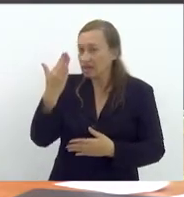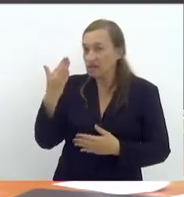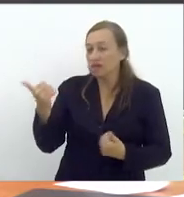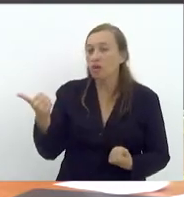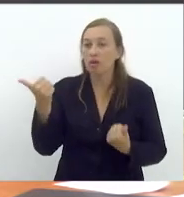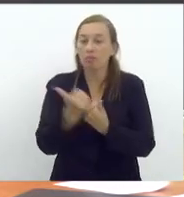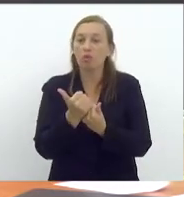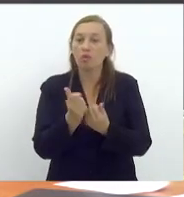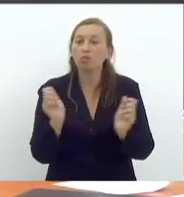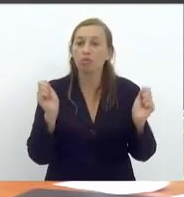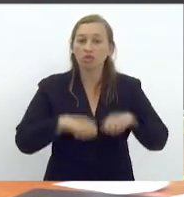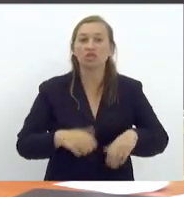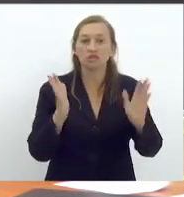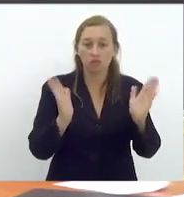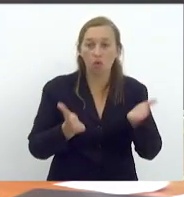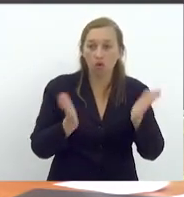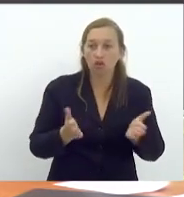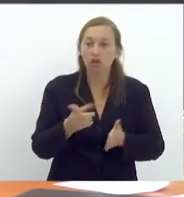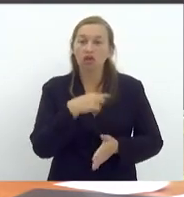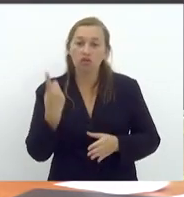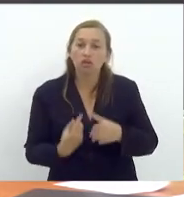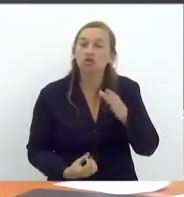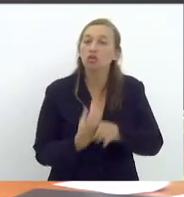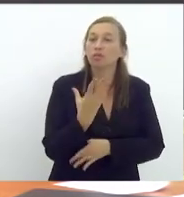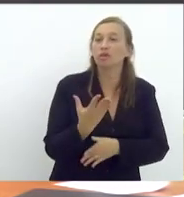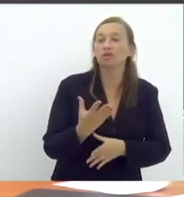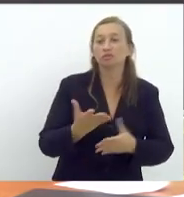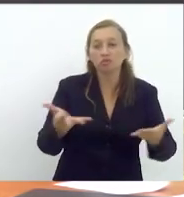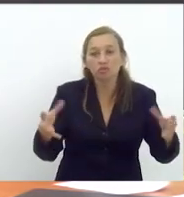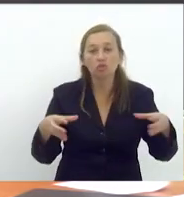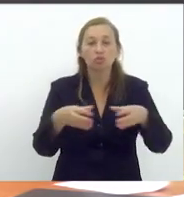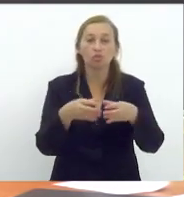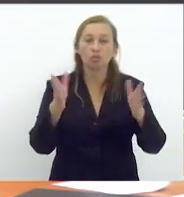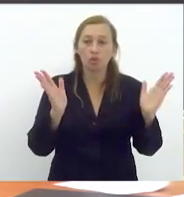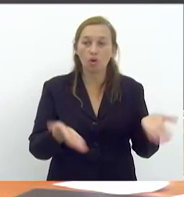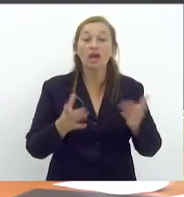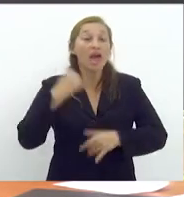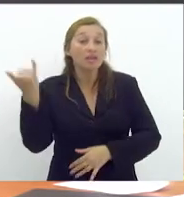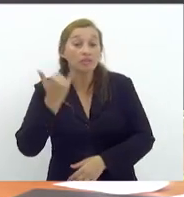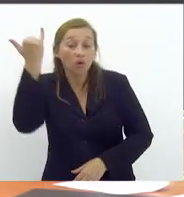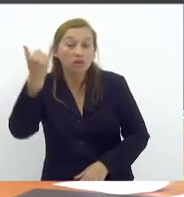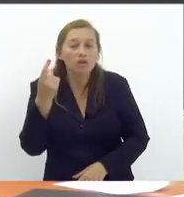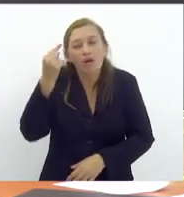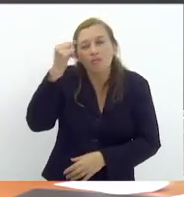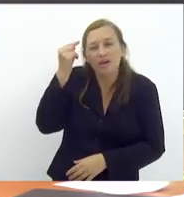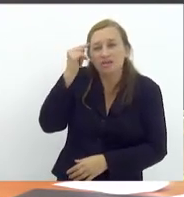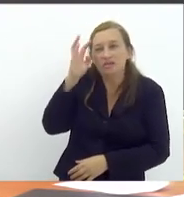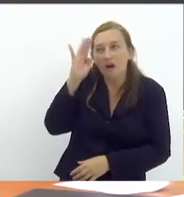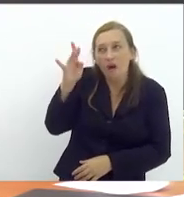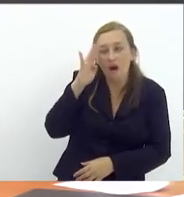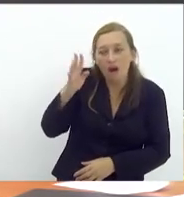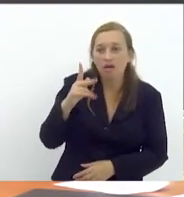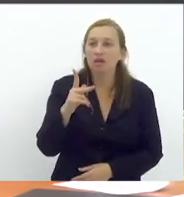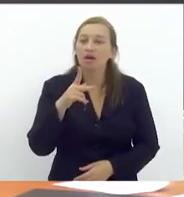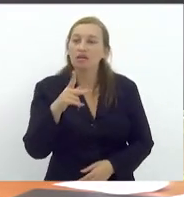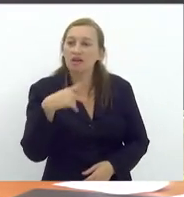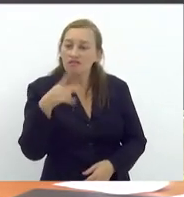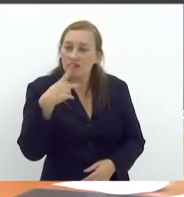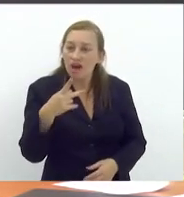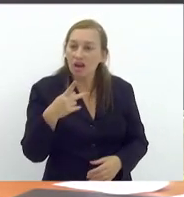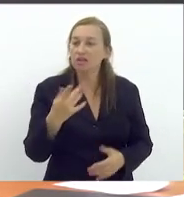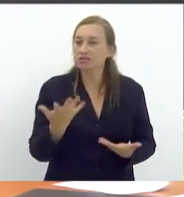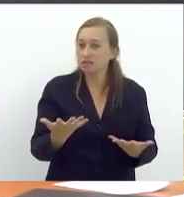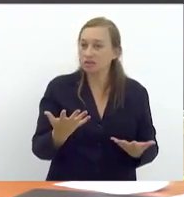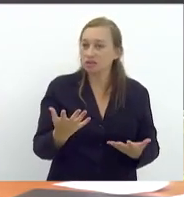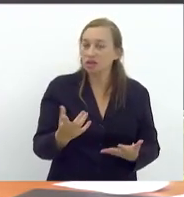isso possível aqui hoje e o que a gente está construindo aqui de forma coletiva é importante refletirmos a partir da palavra que se